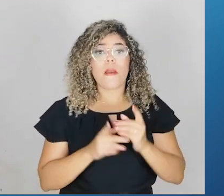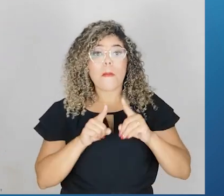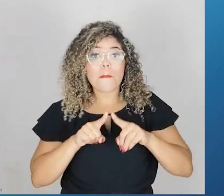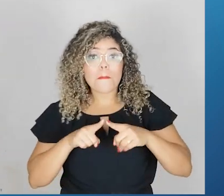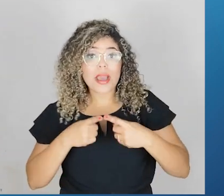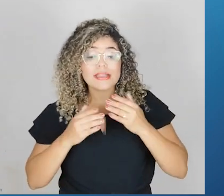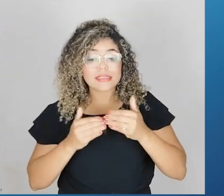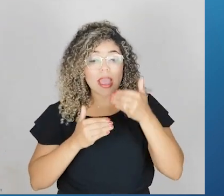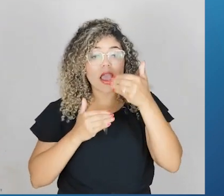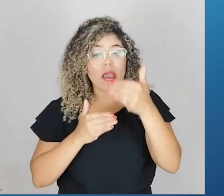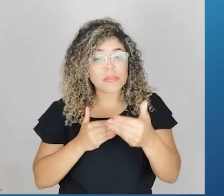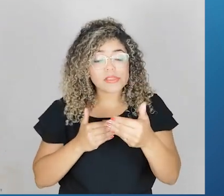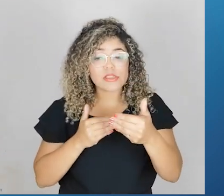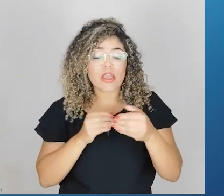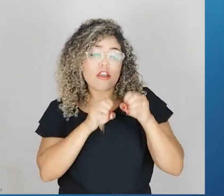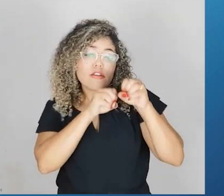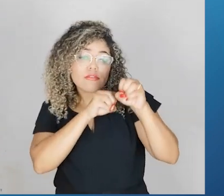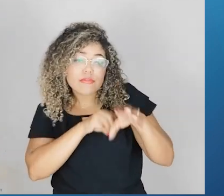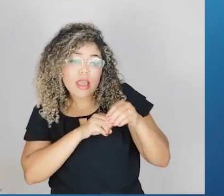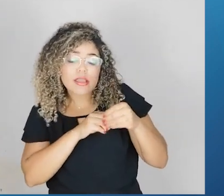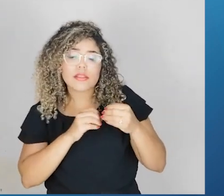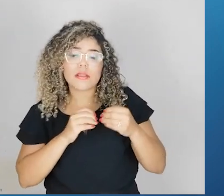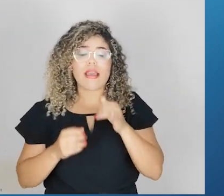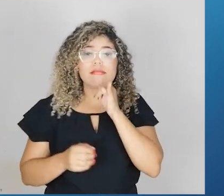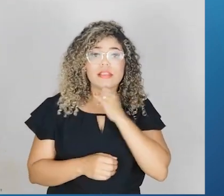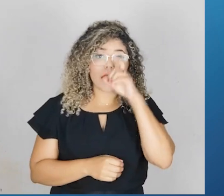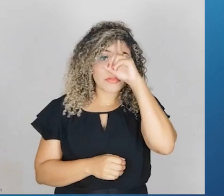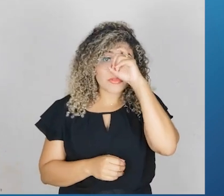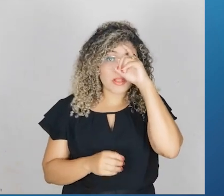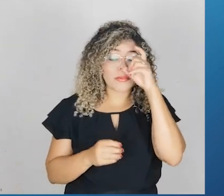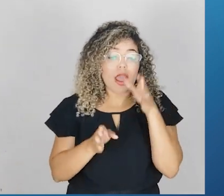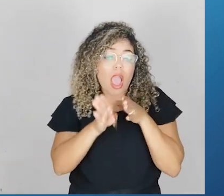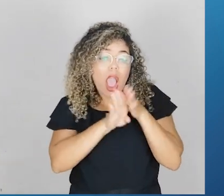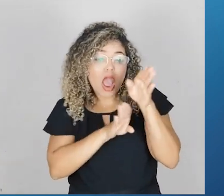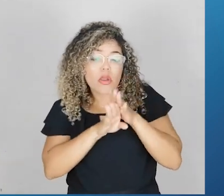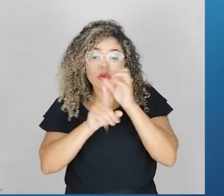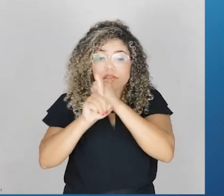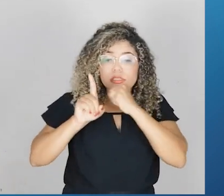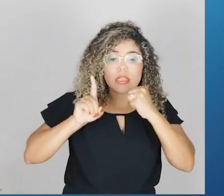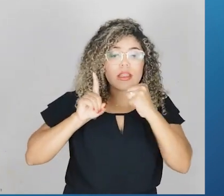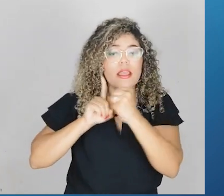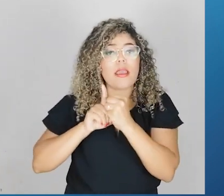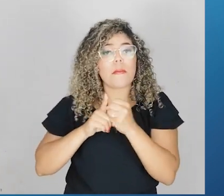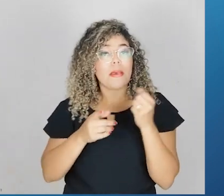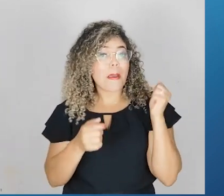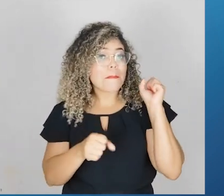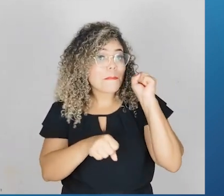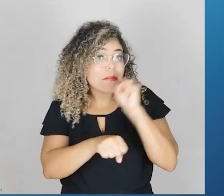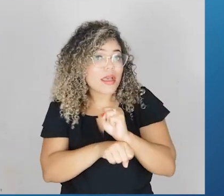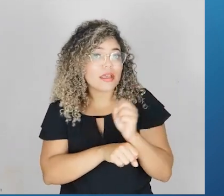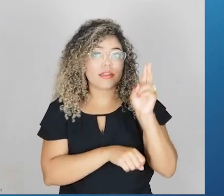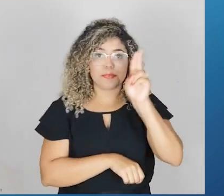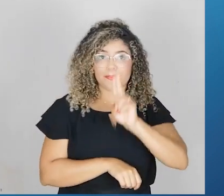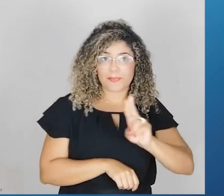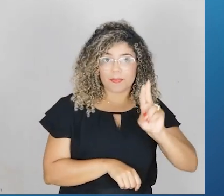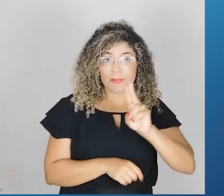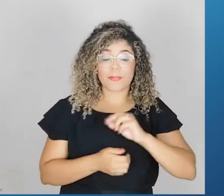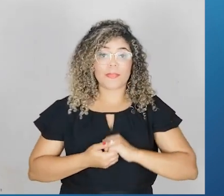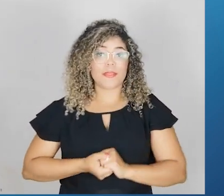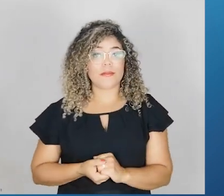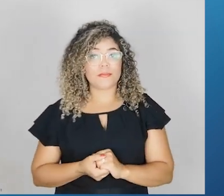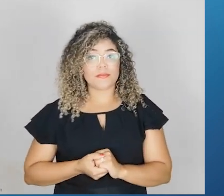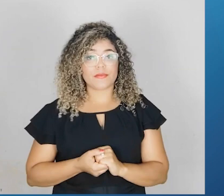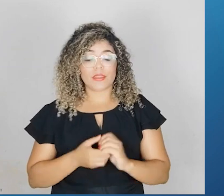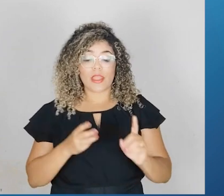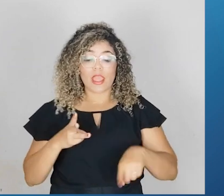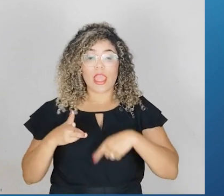partir daí são tomadas medidas ambulatoriais e também sociais para que haja a minimização dessas complicações. Já